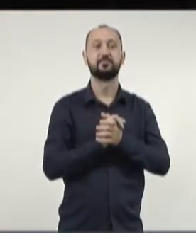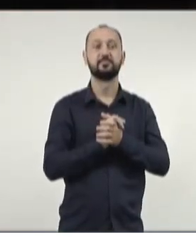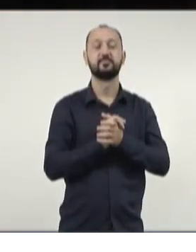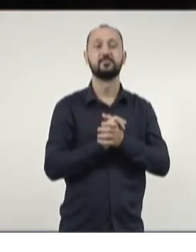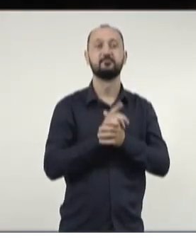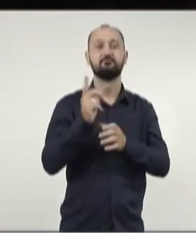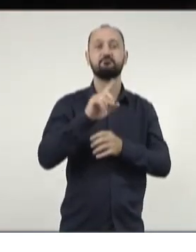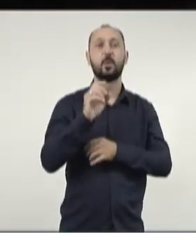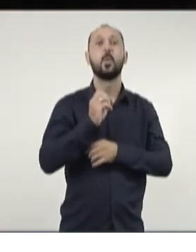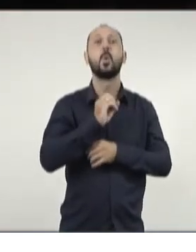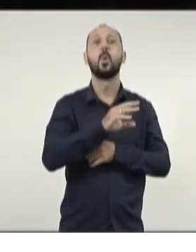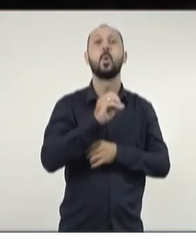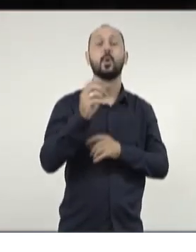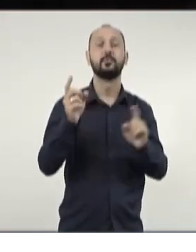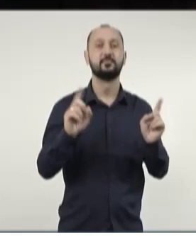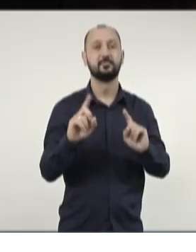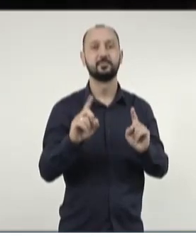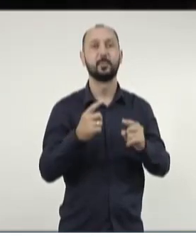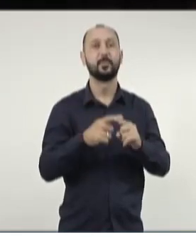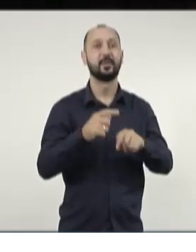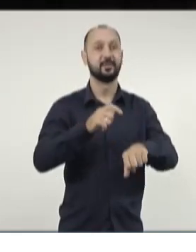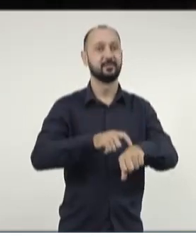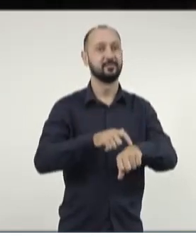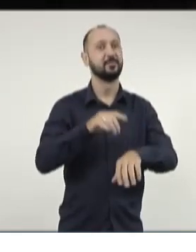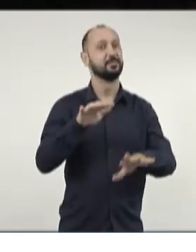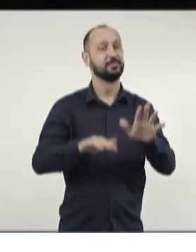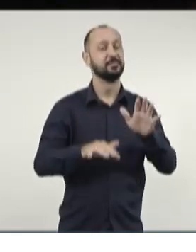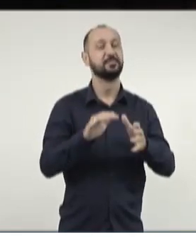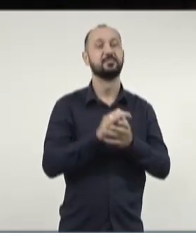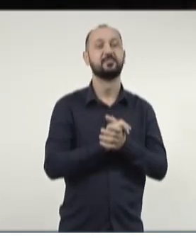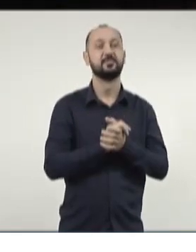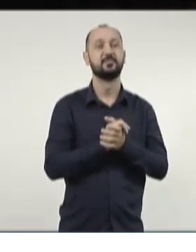não correndo, porque isso demanda tempo.